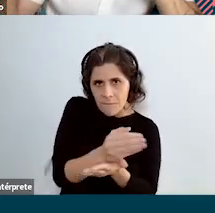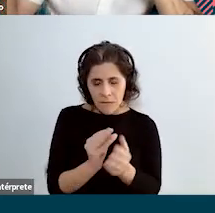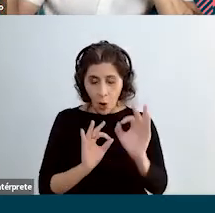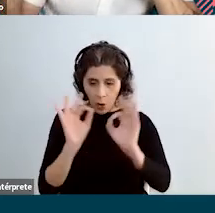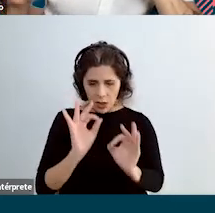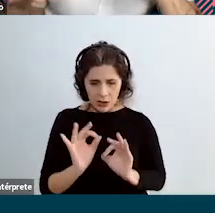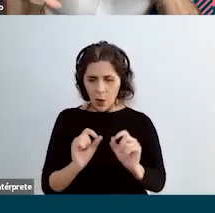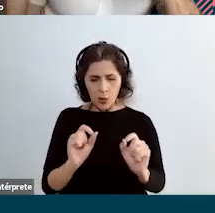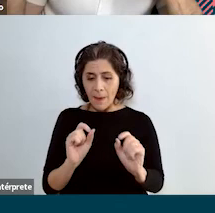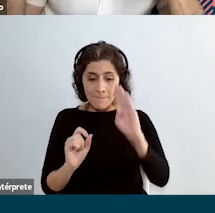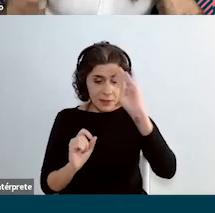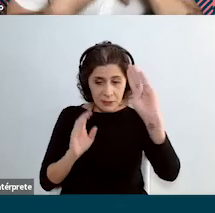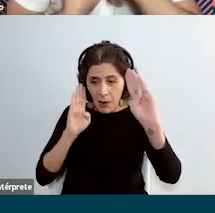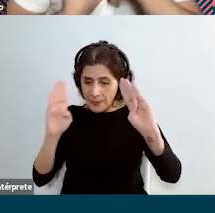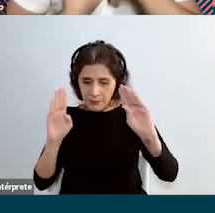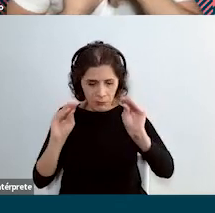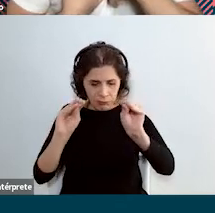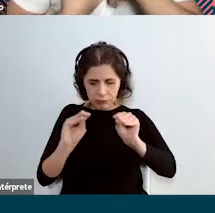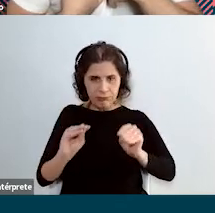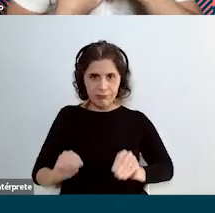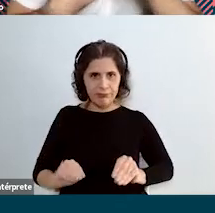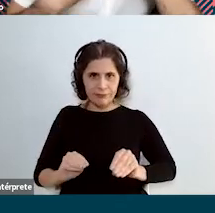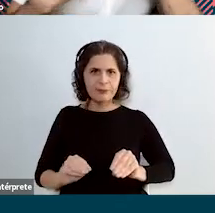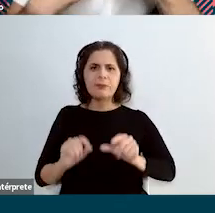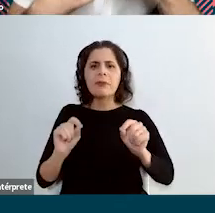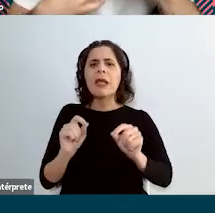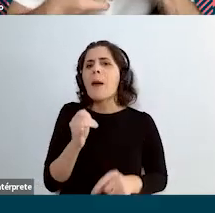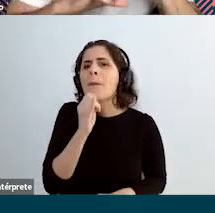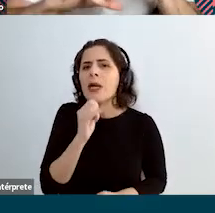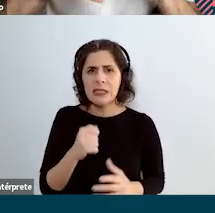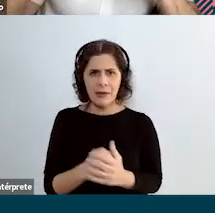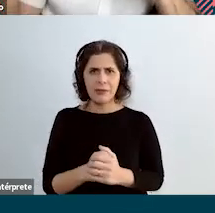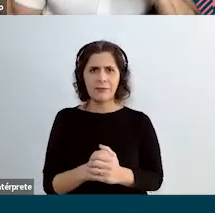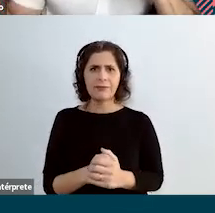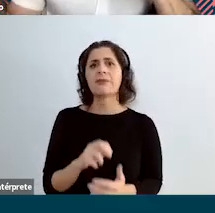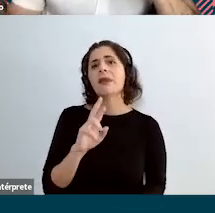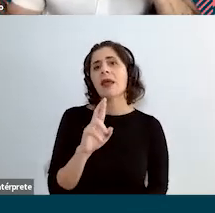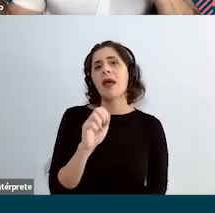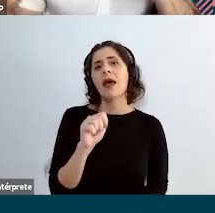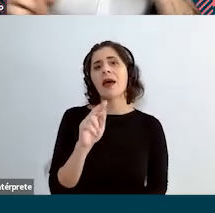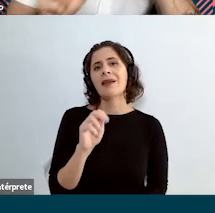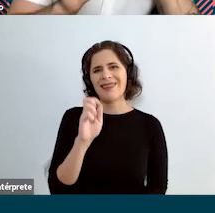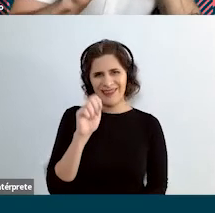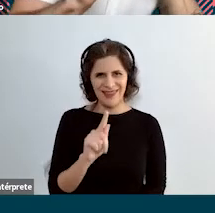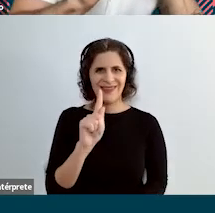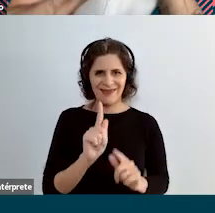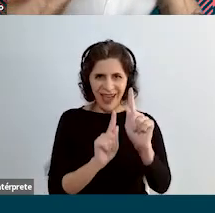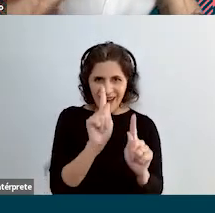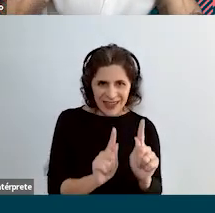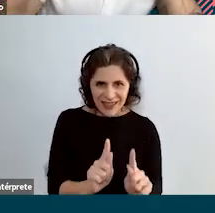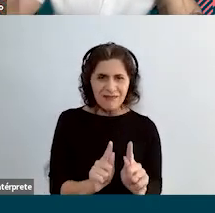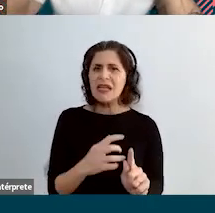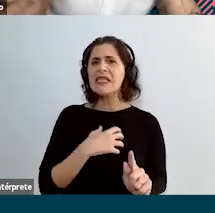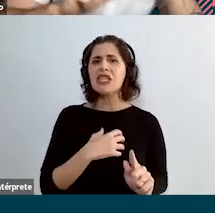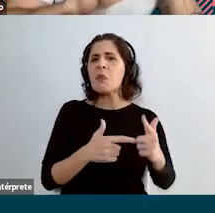categorizar as principais, olhando para as dinâmicas que a gente tinha. Então, para o ranking, o que o pessoal estava sentindo de dor? Para o grupo, que